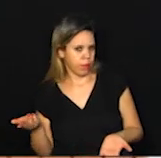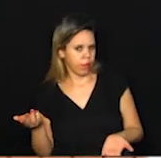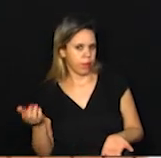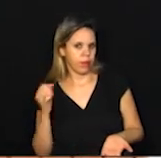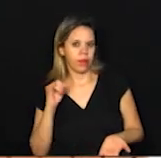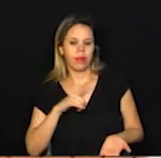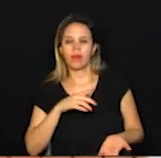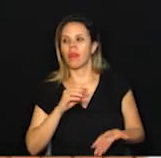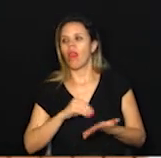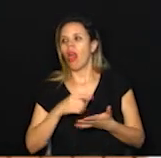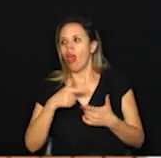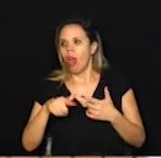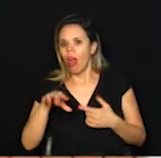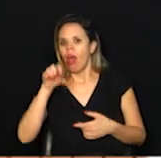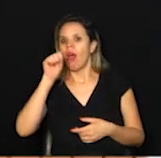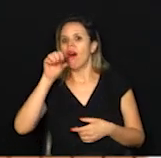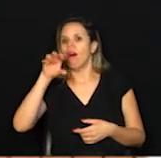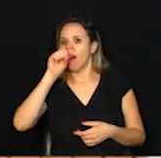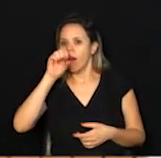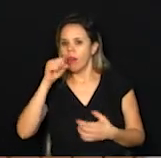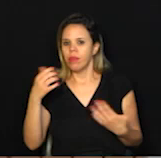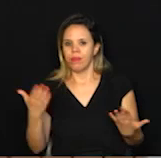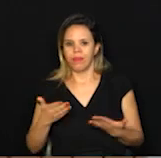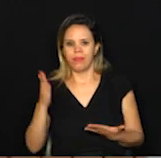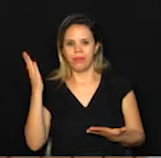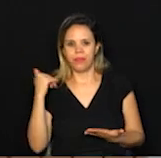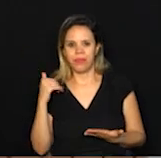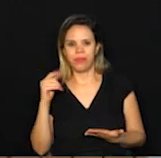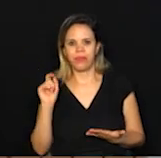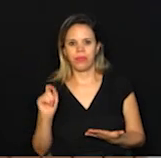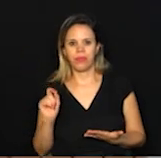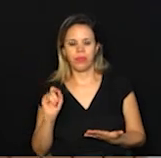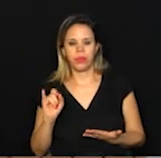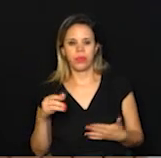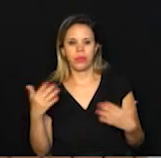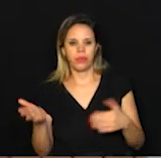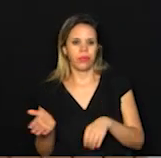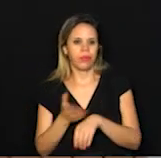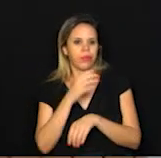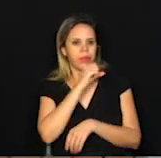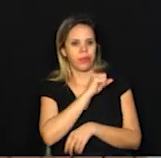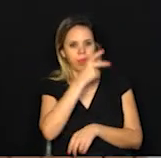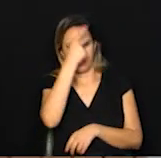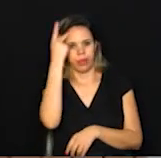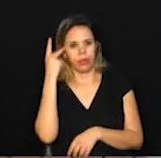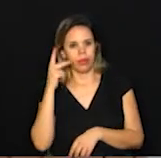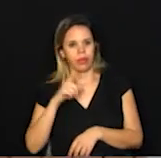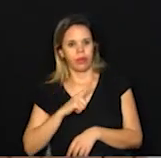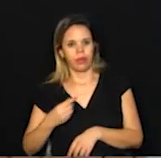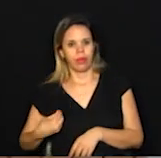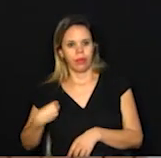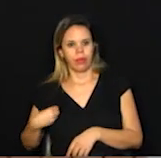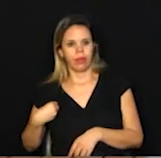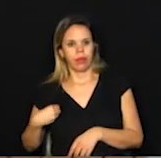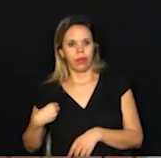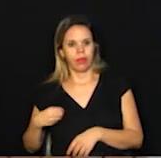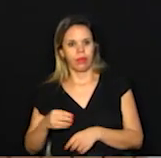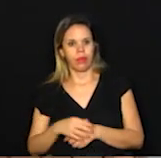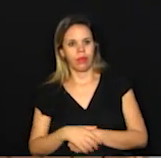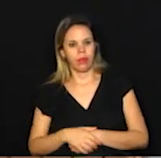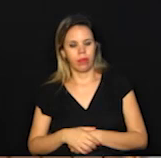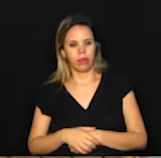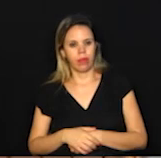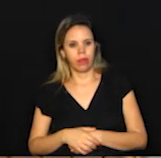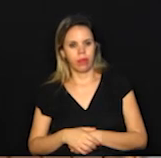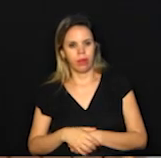tivesse com falta de ar. Hoje já se sabe, que quanto antes a pessoa estiver ali